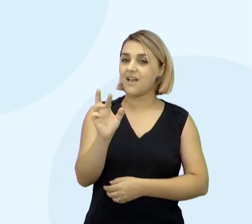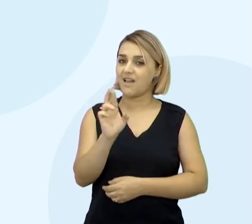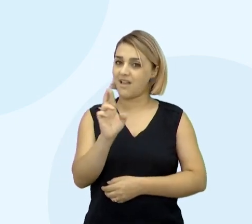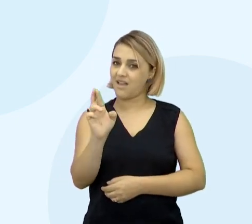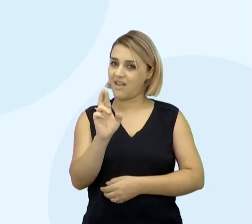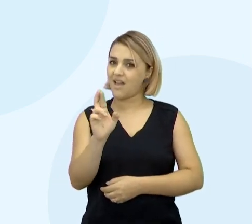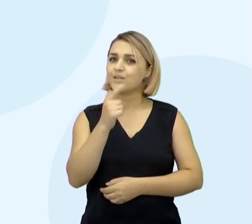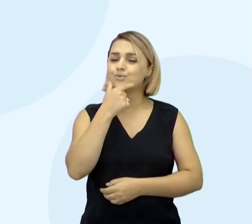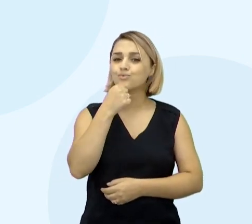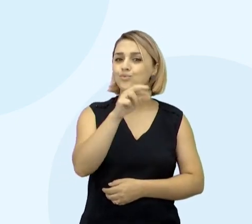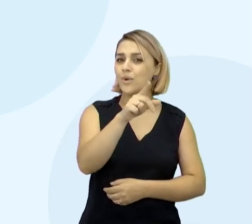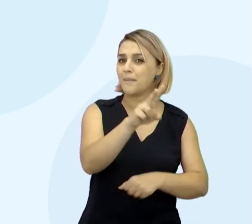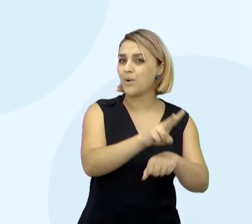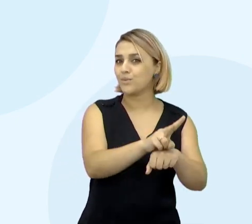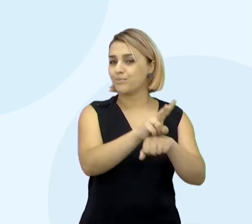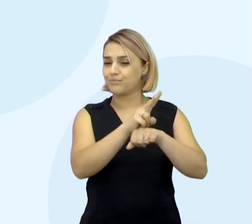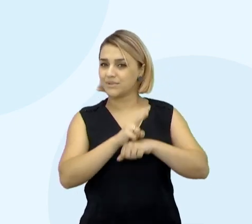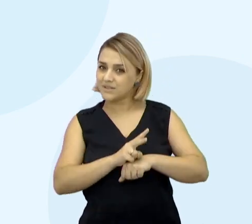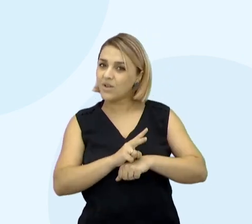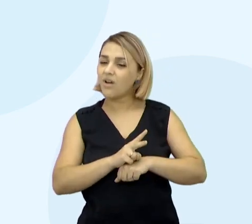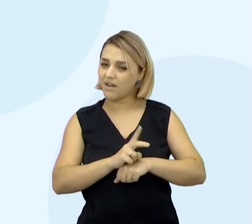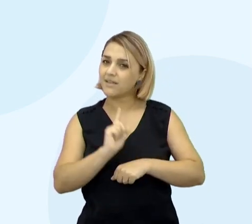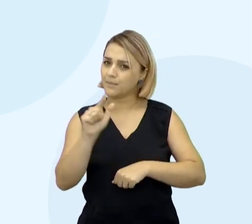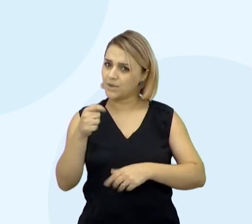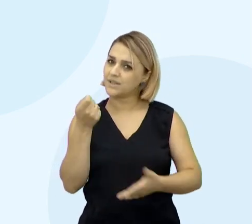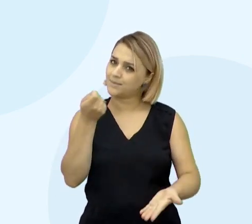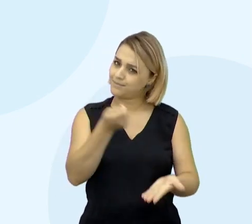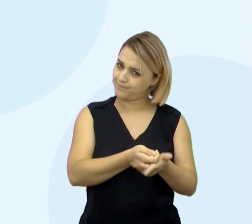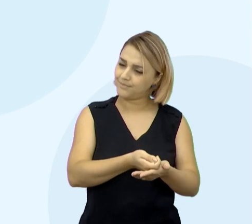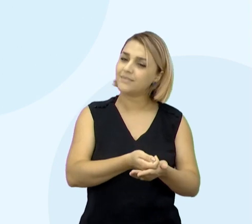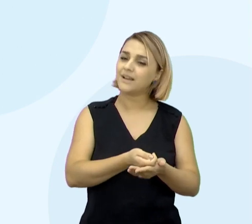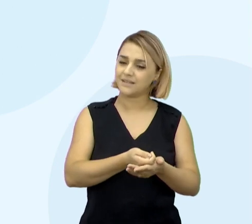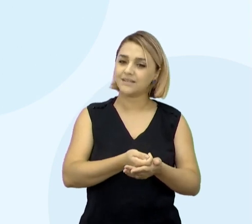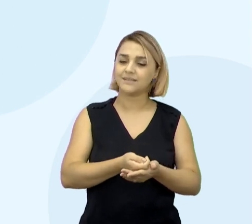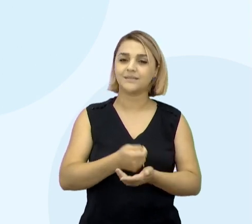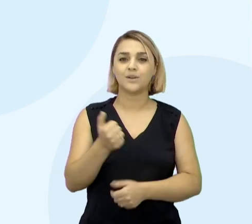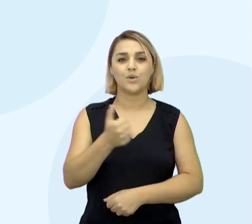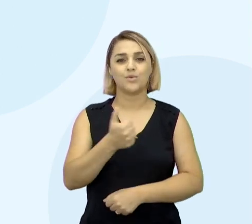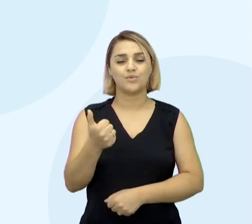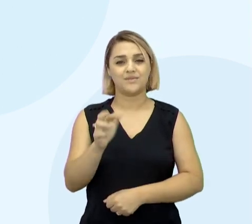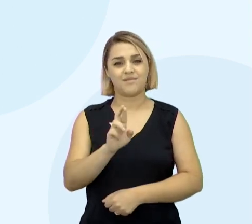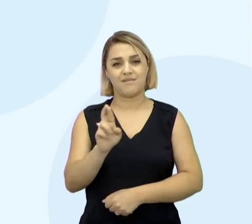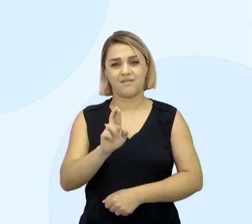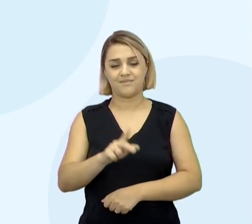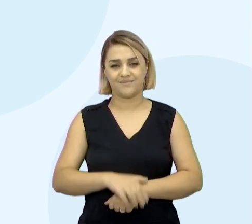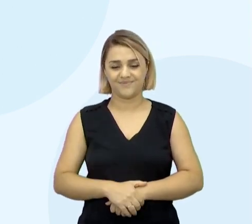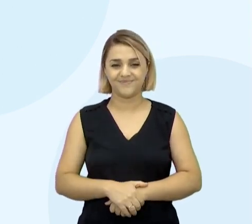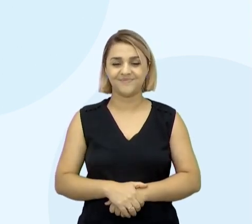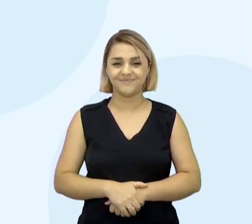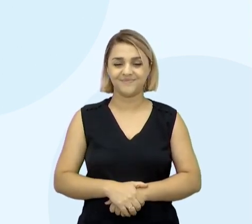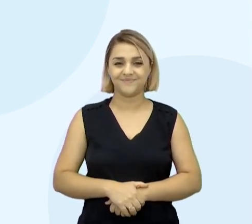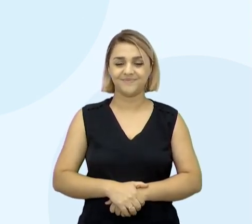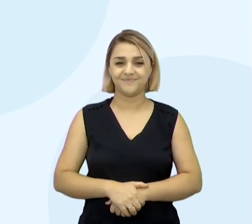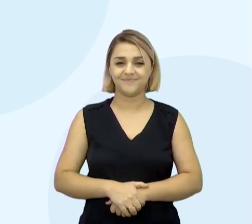do irmão. E R$11 que ele pegou emprestado do